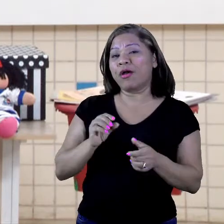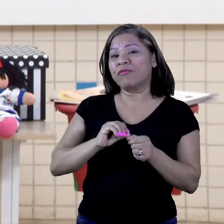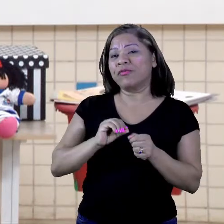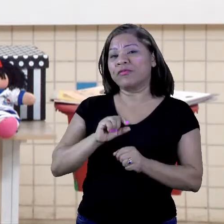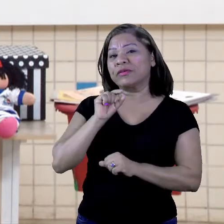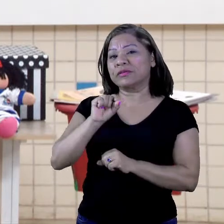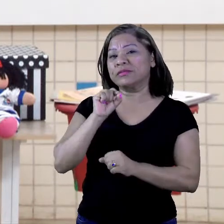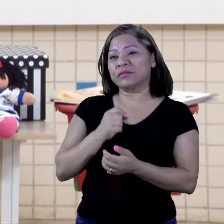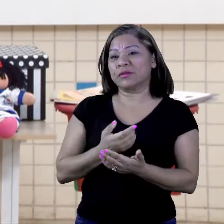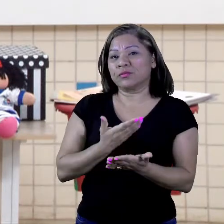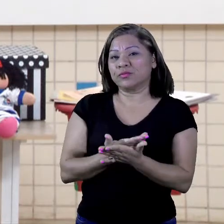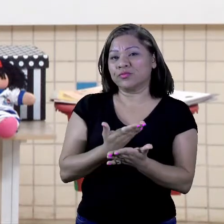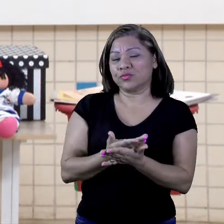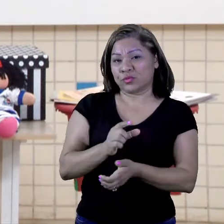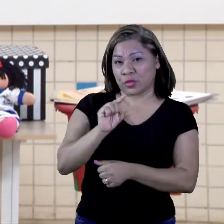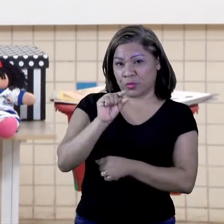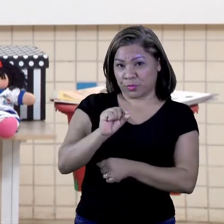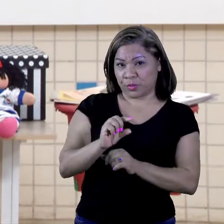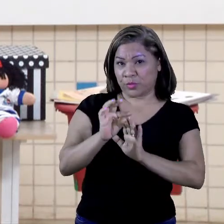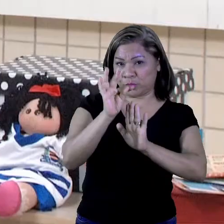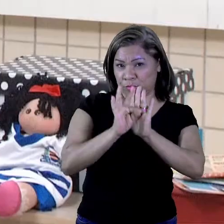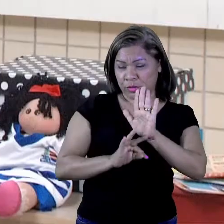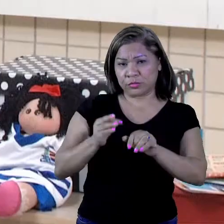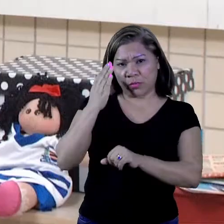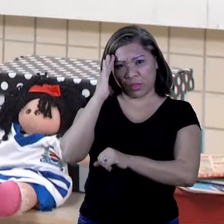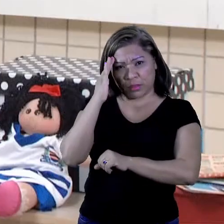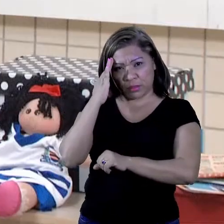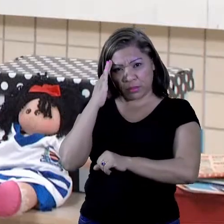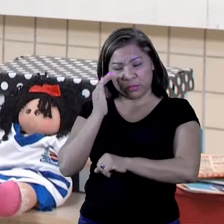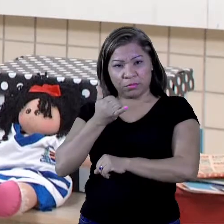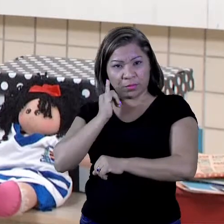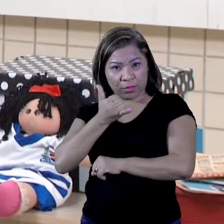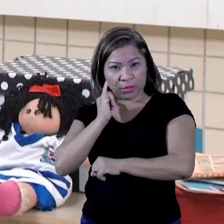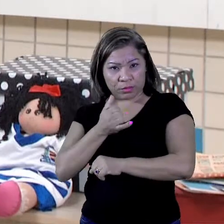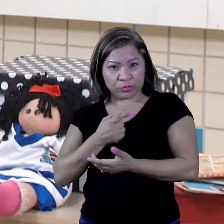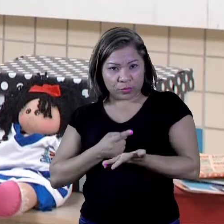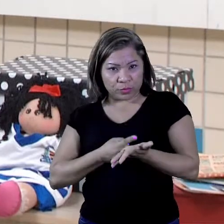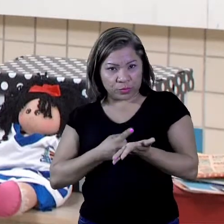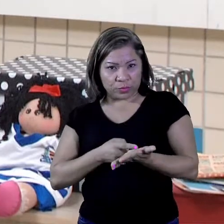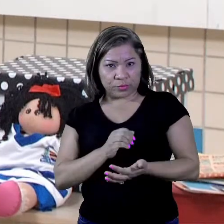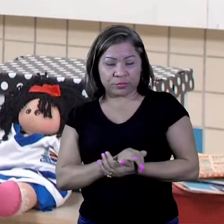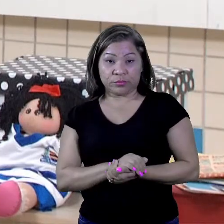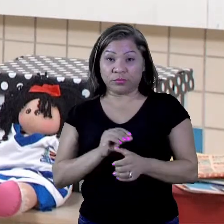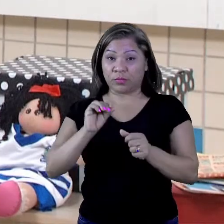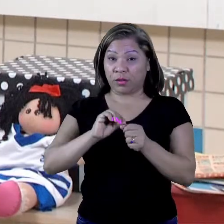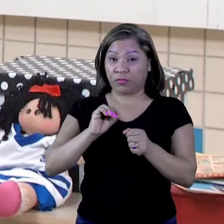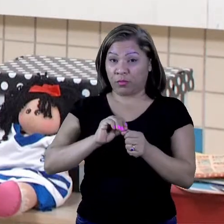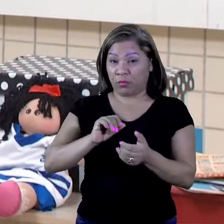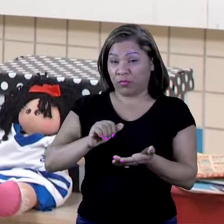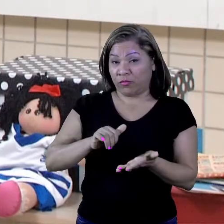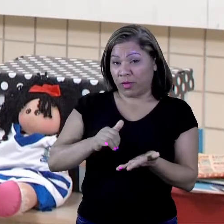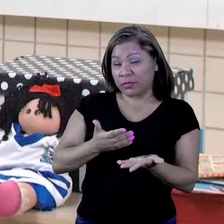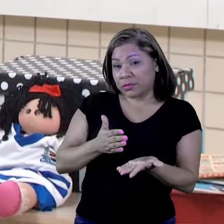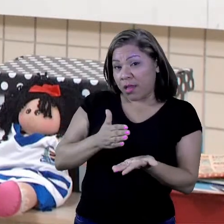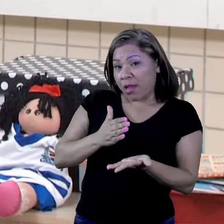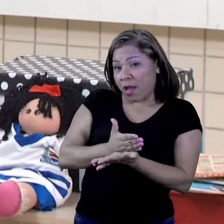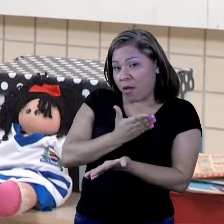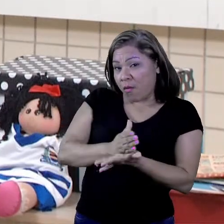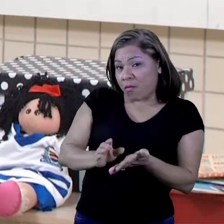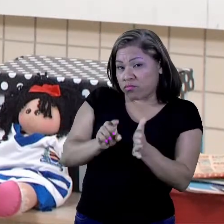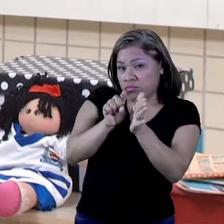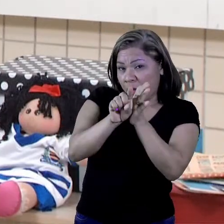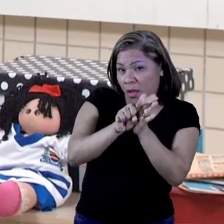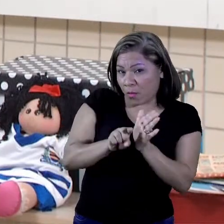estudar um pouquinho o texto para a gente entender essa narrativa. Combinado? Vou fazer algumas perguntas e aí vocês vão pensar